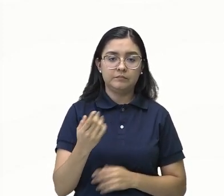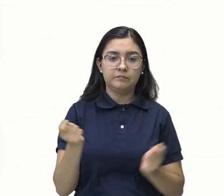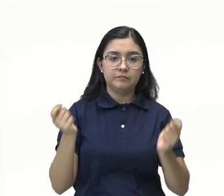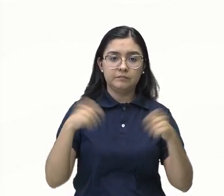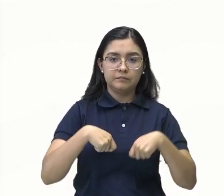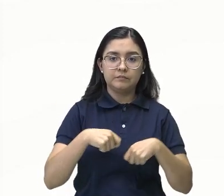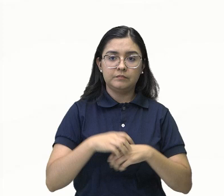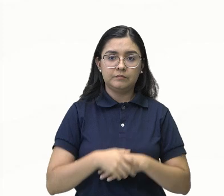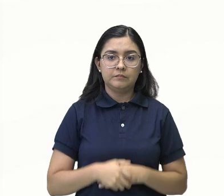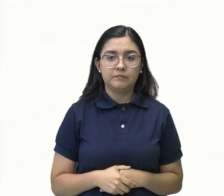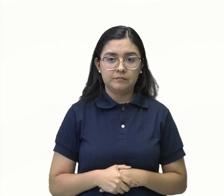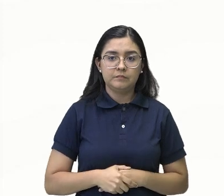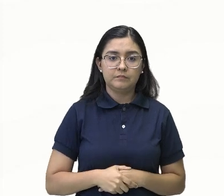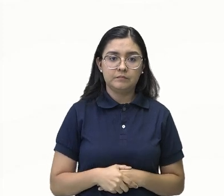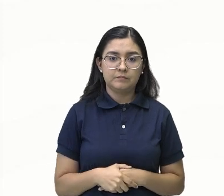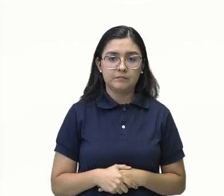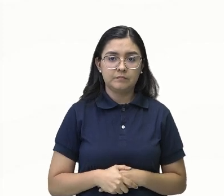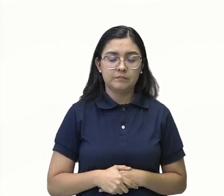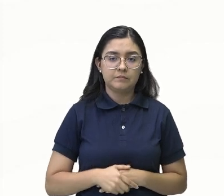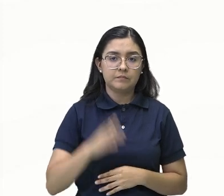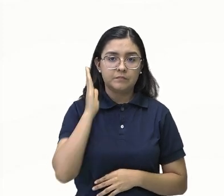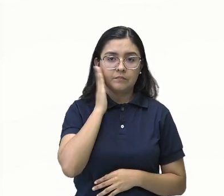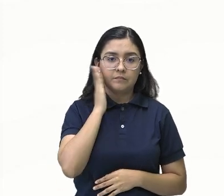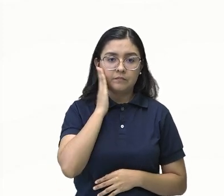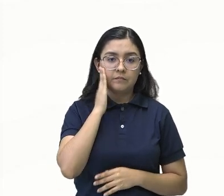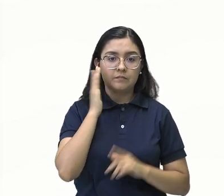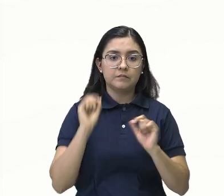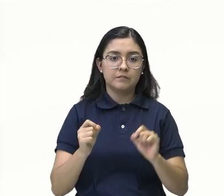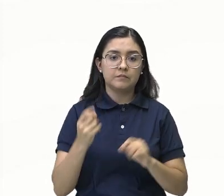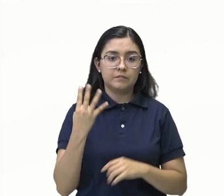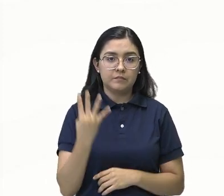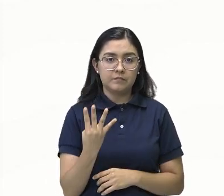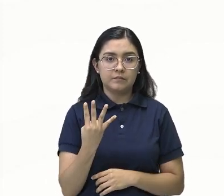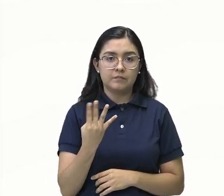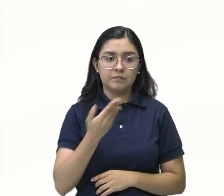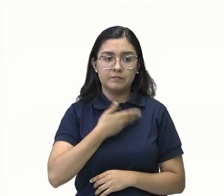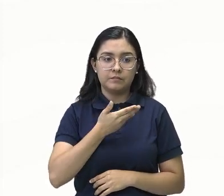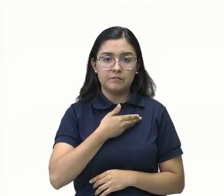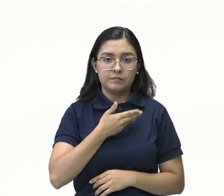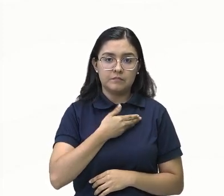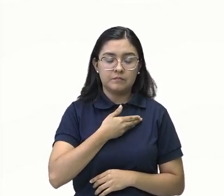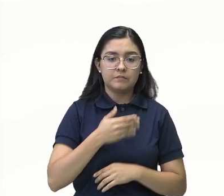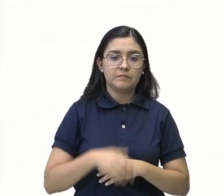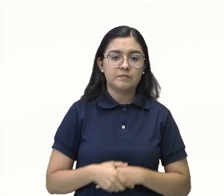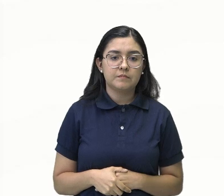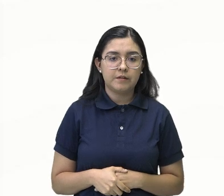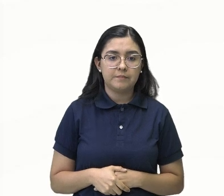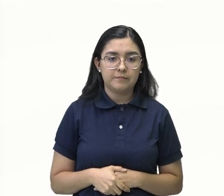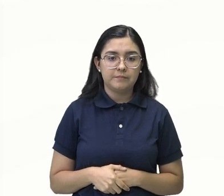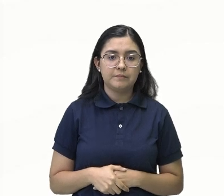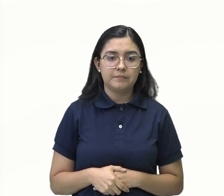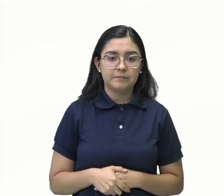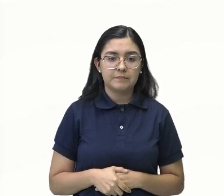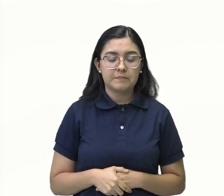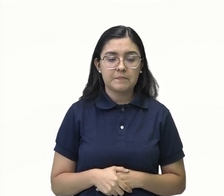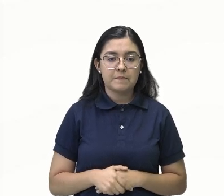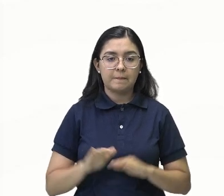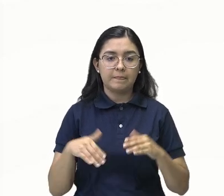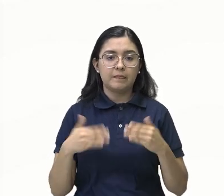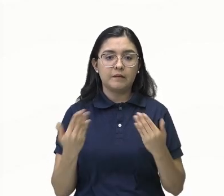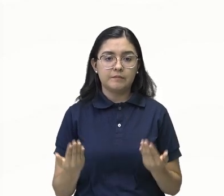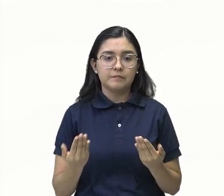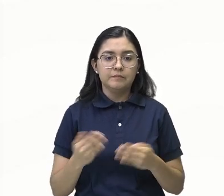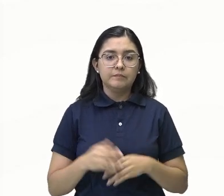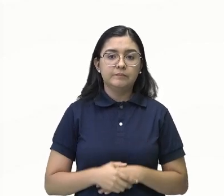gente tirar esta foto, sabendo que são 4 amigos, ok? Então,